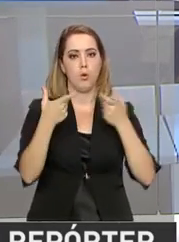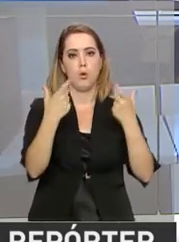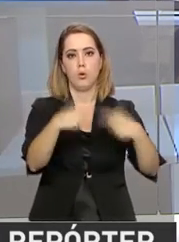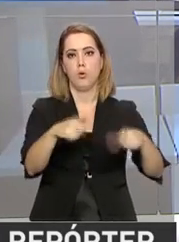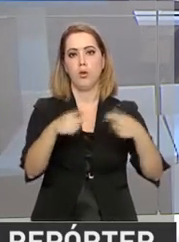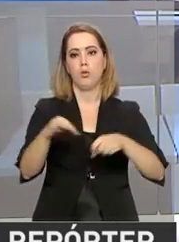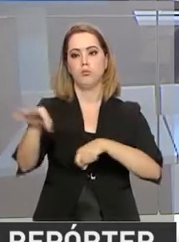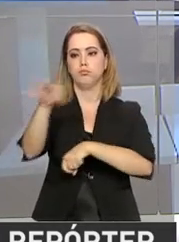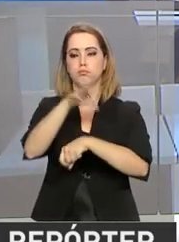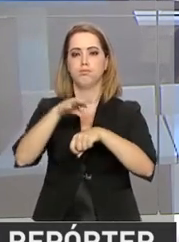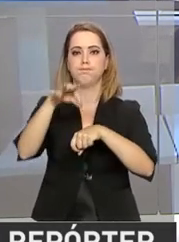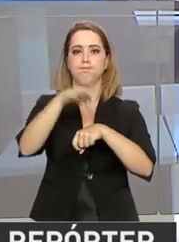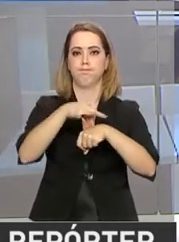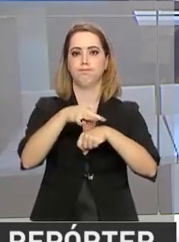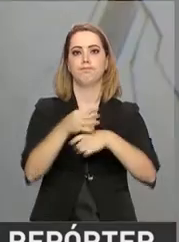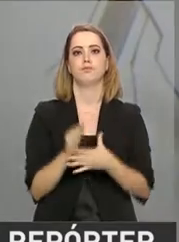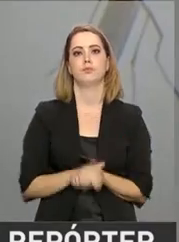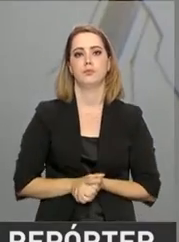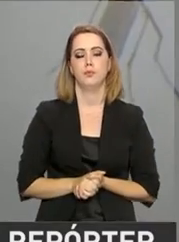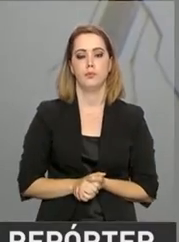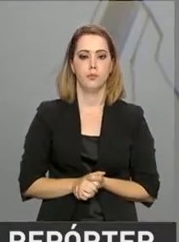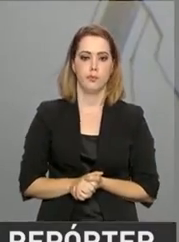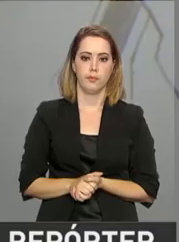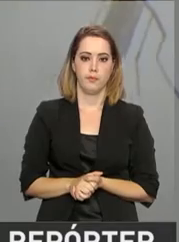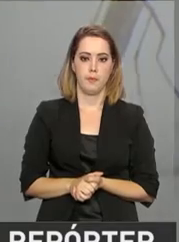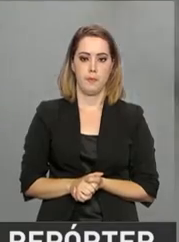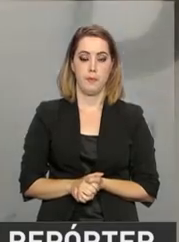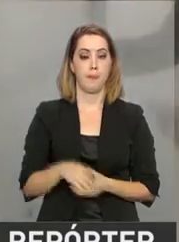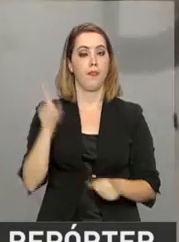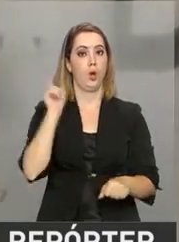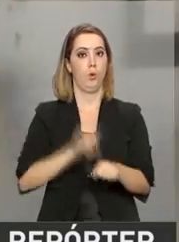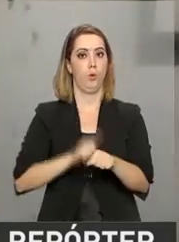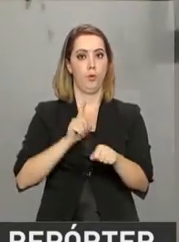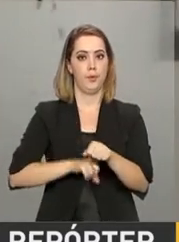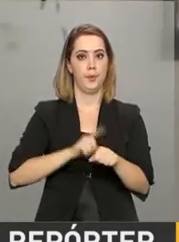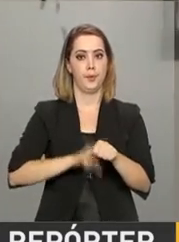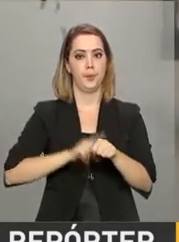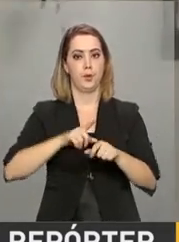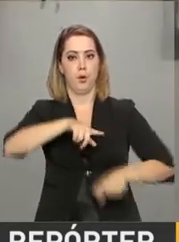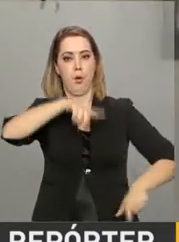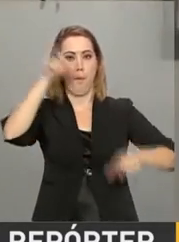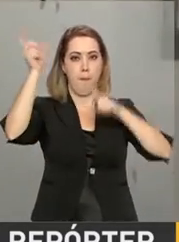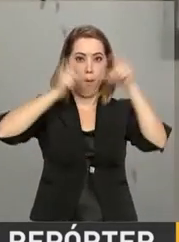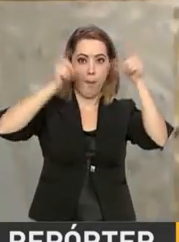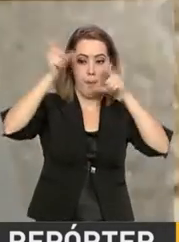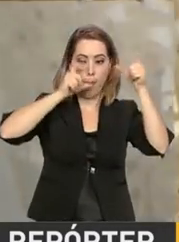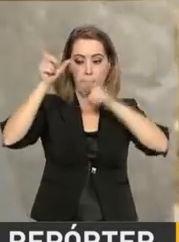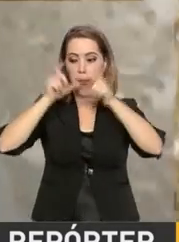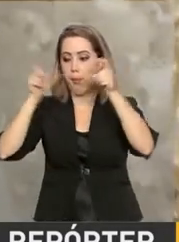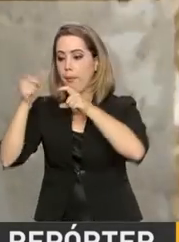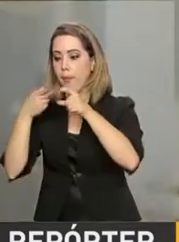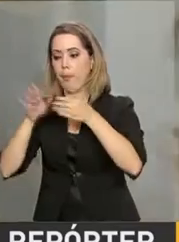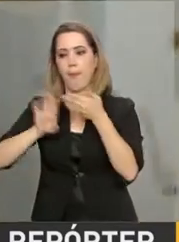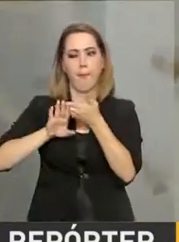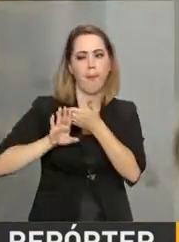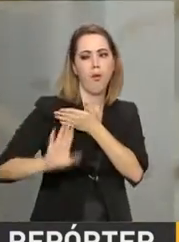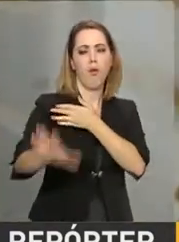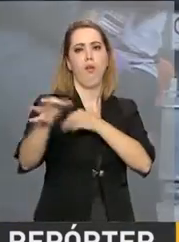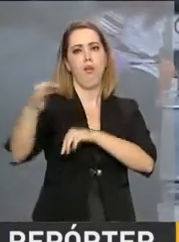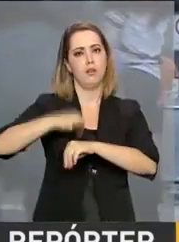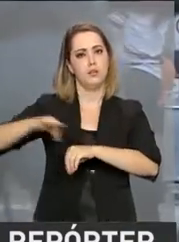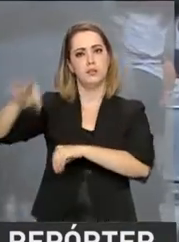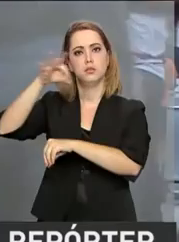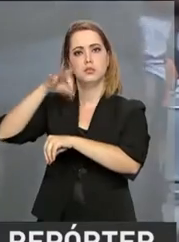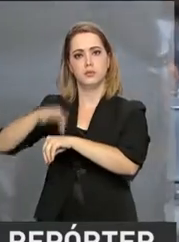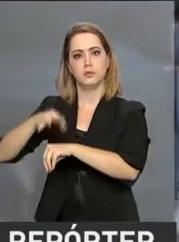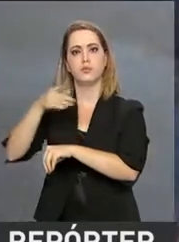criadouros do mosquito Aedes aegypti. É hora de ficar ainda mais alerta no combate ao mosquito Aedes aegypti. No